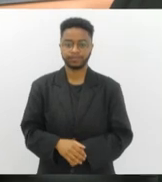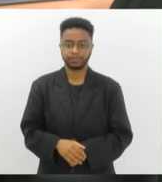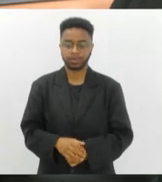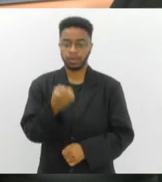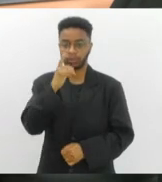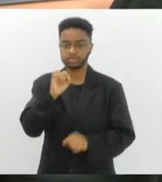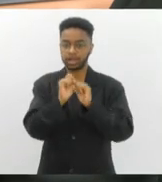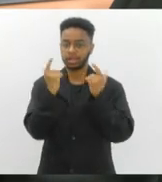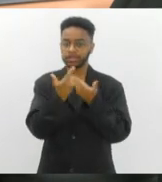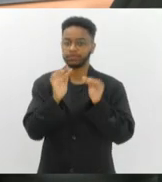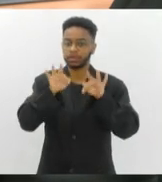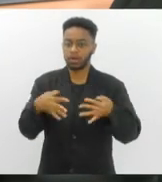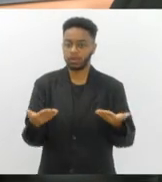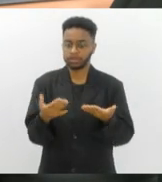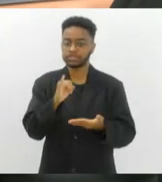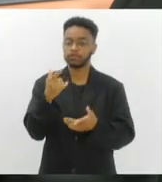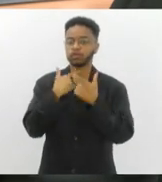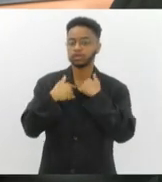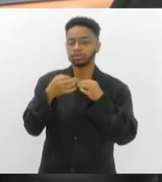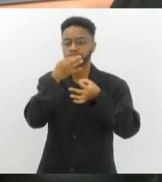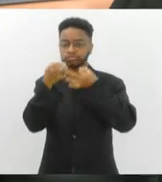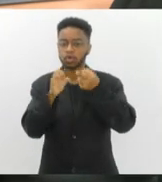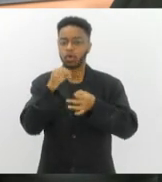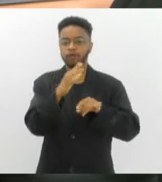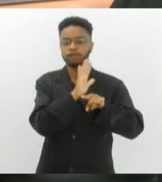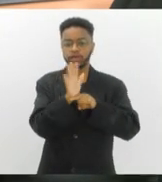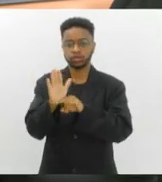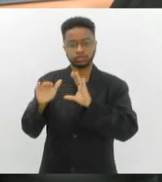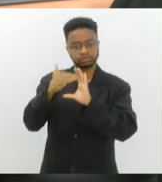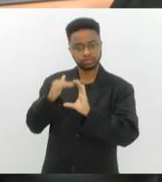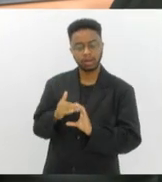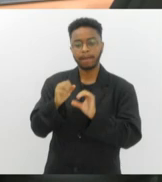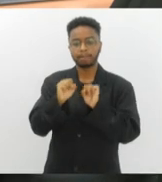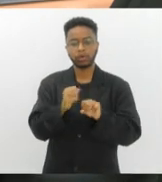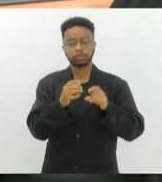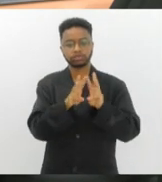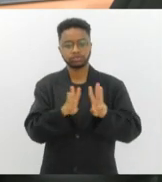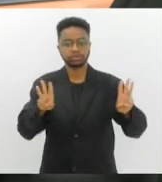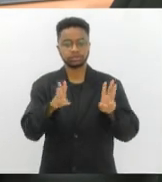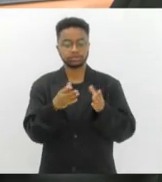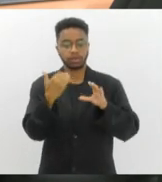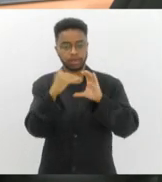Bom Dia Alerj termina aqui. Se você quiser enviar sugestões ou vídeos aí da sua cidade, é só acessar nosso e-mail